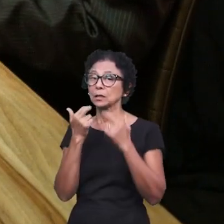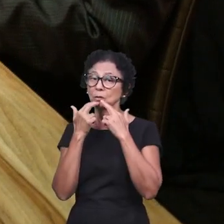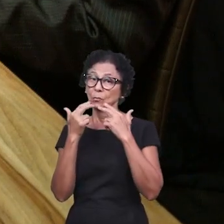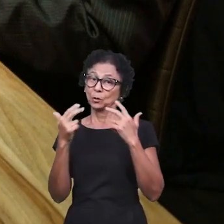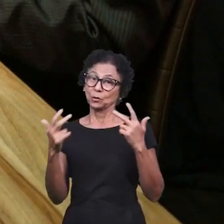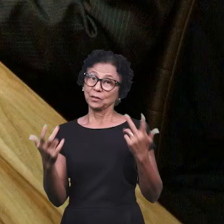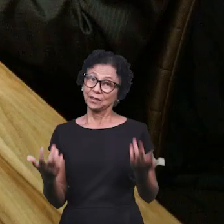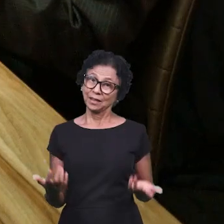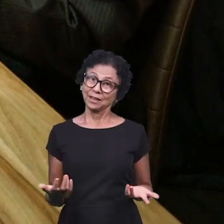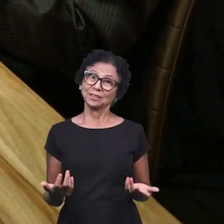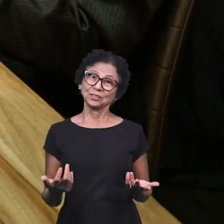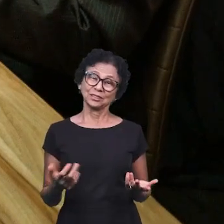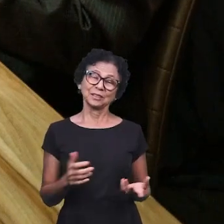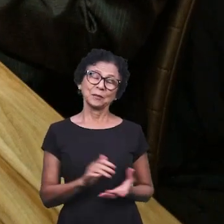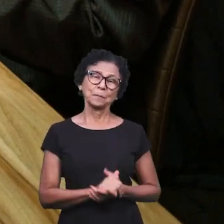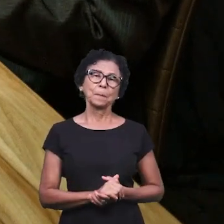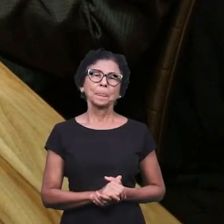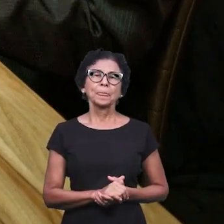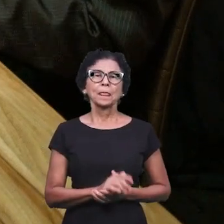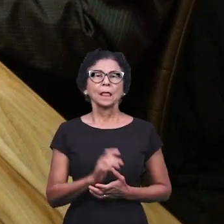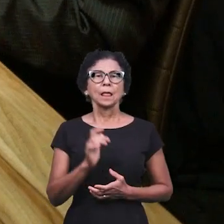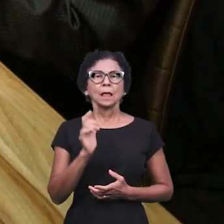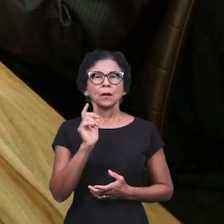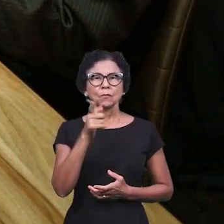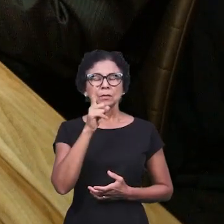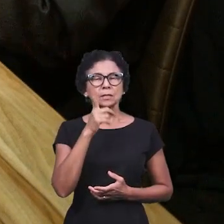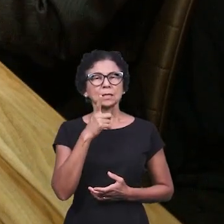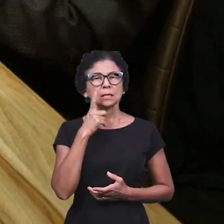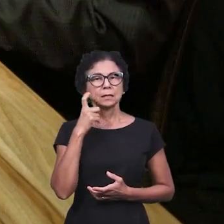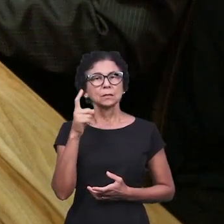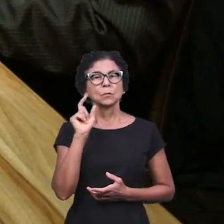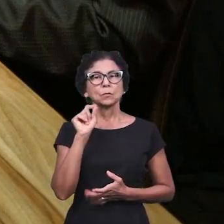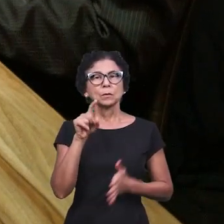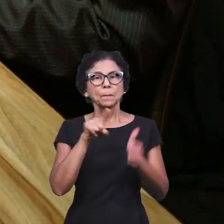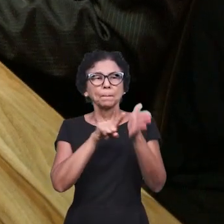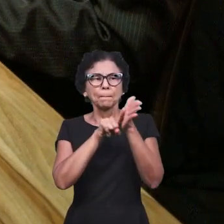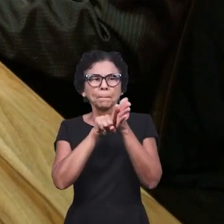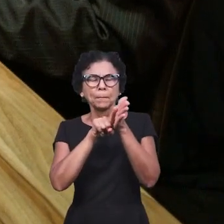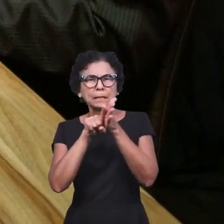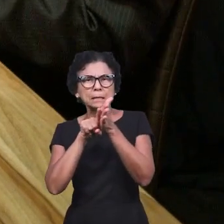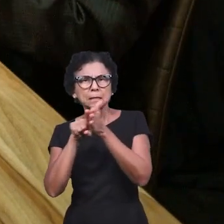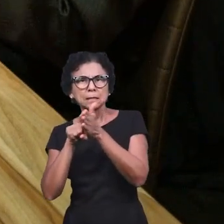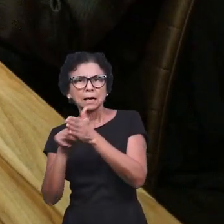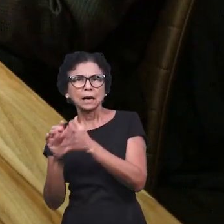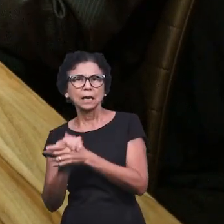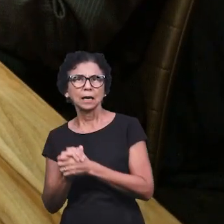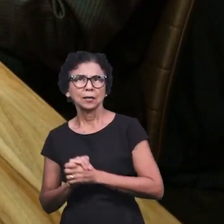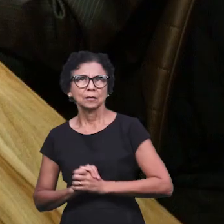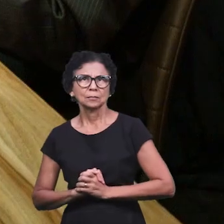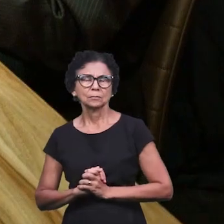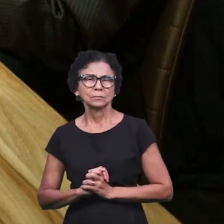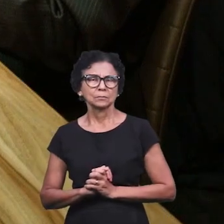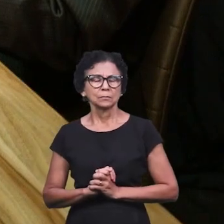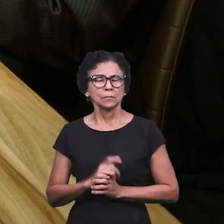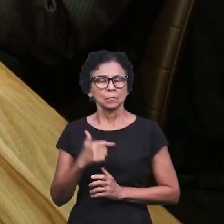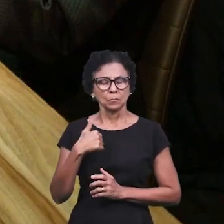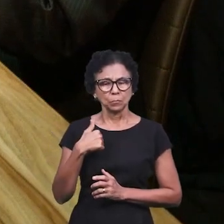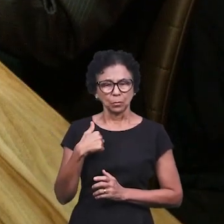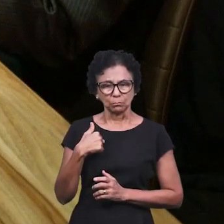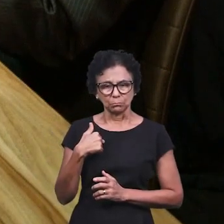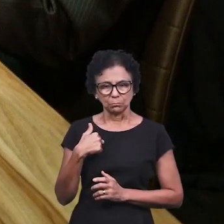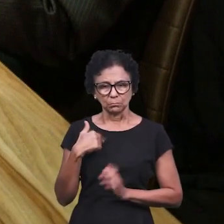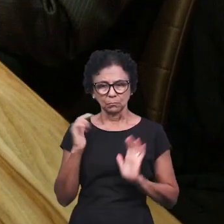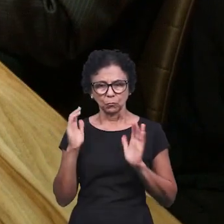era uma novidade, né? E talvez para quem está nos acompanhando também é interessante você pesquisar sobre